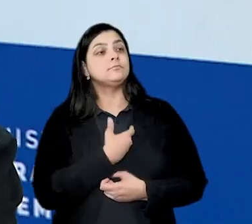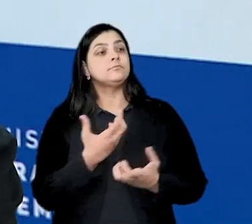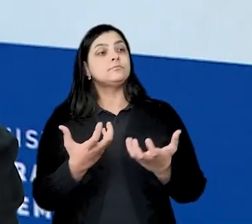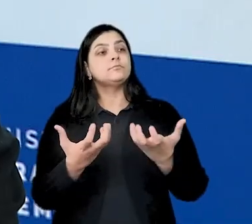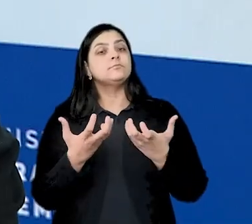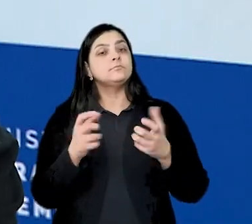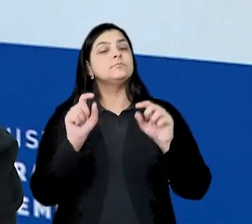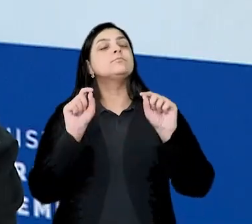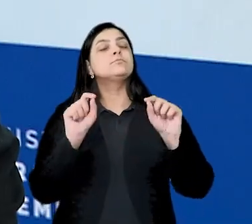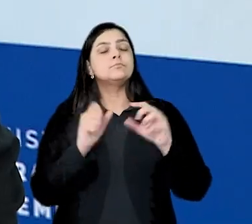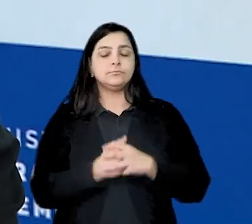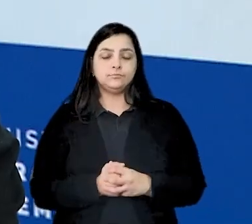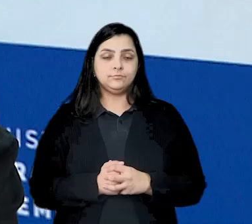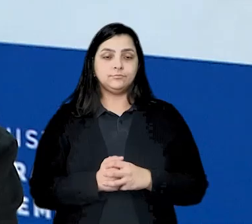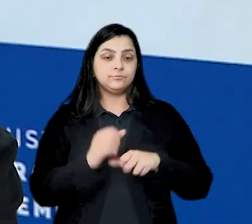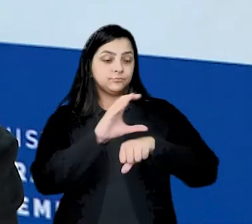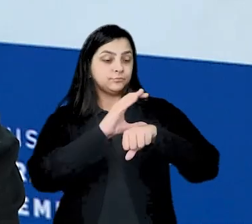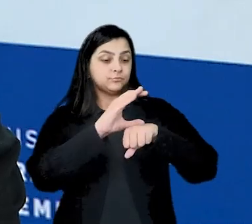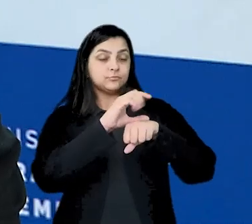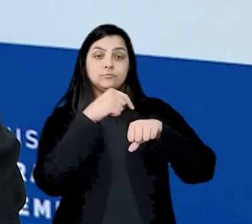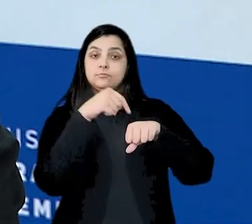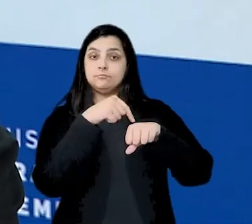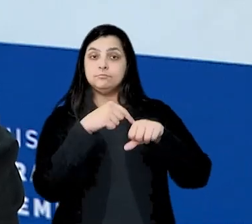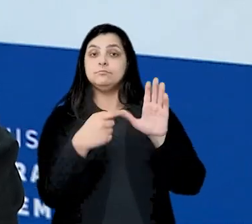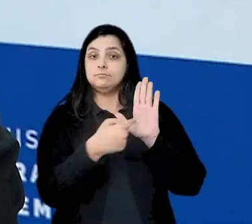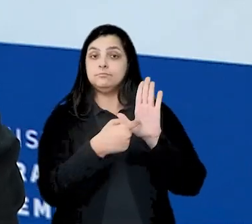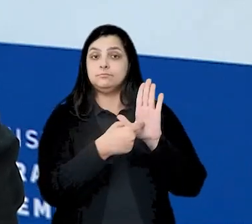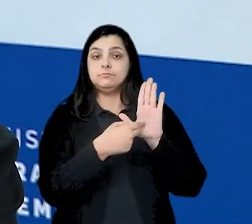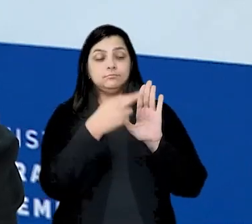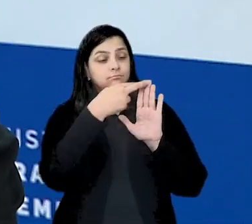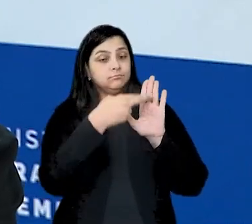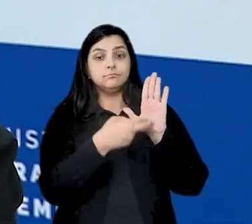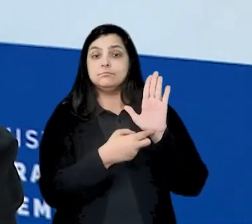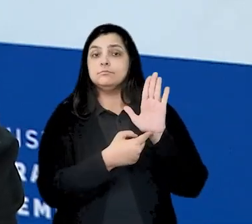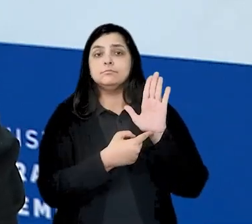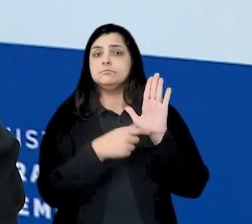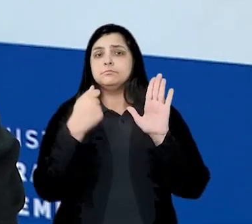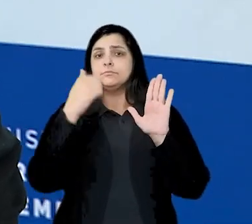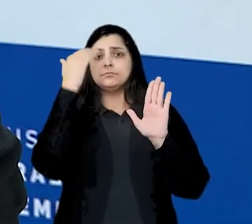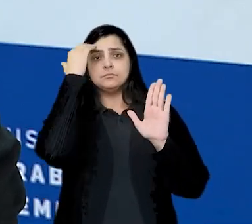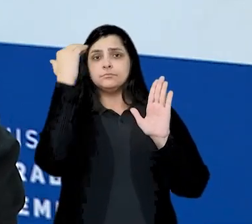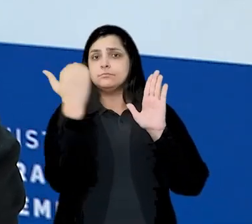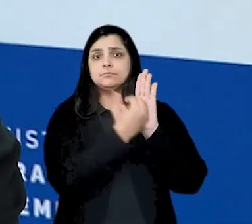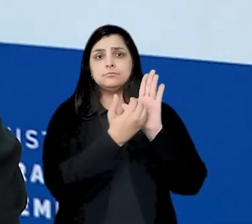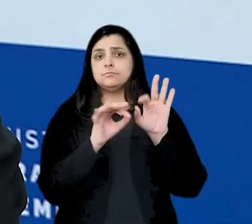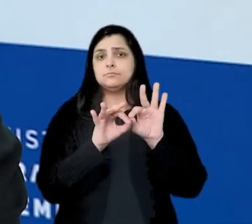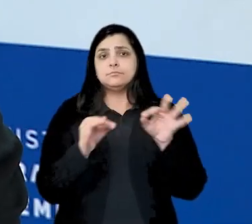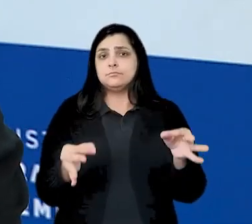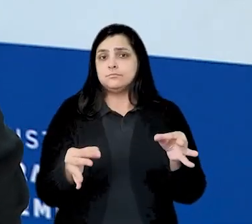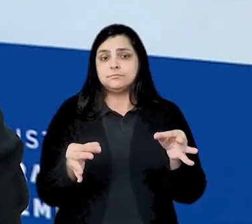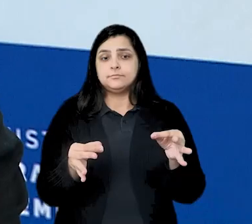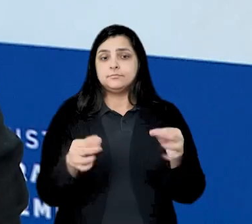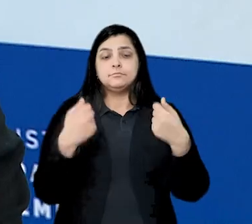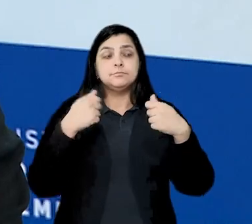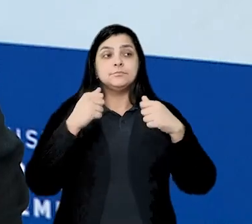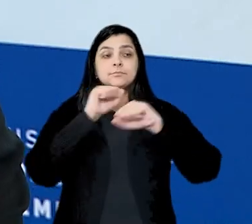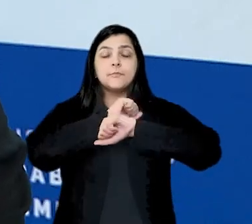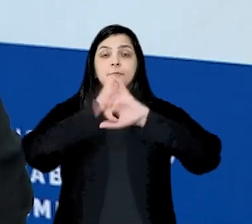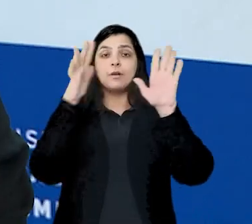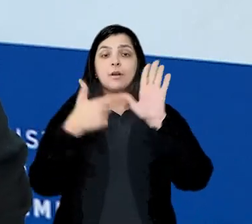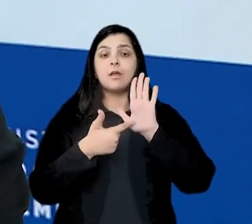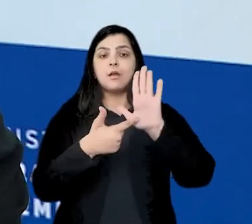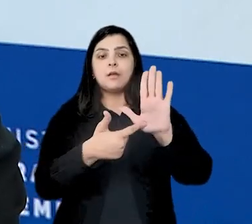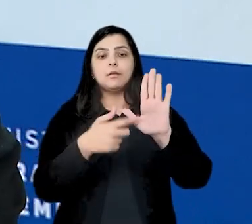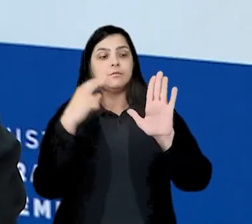O que a gente quer é que aquilo que a Constituição diz e que está regulamentado seja cumprido, e isto tem que